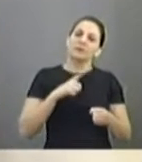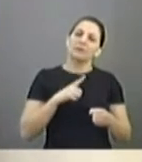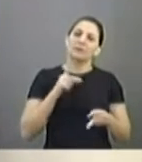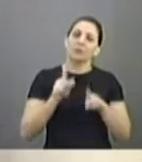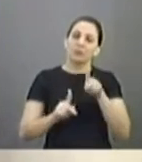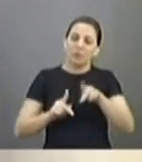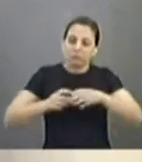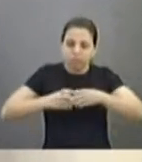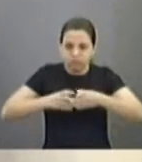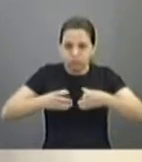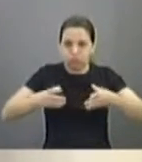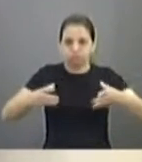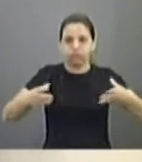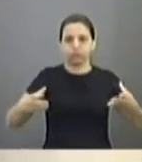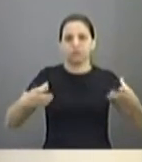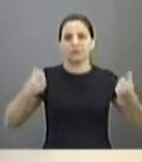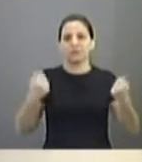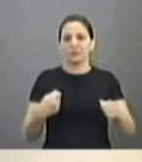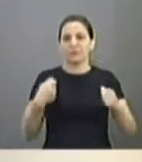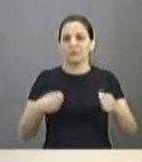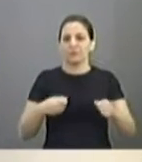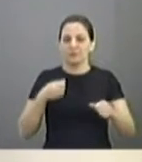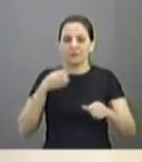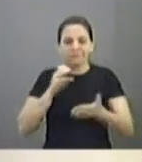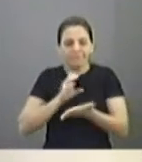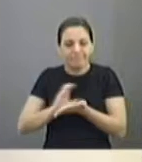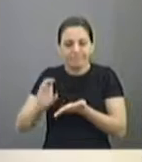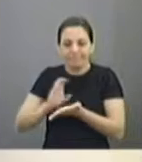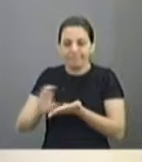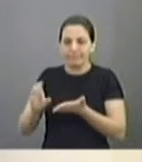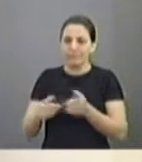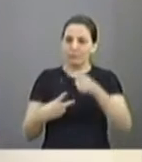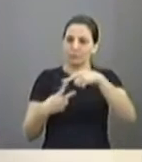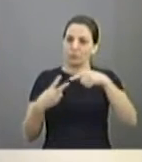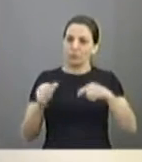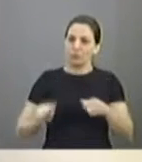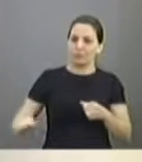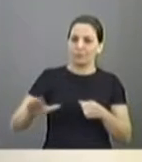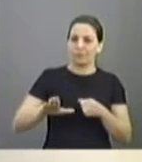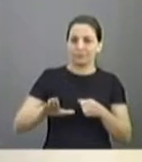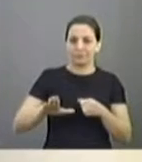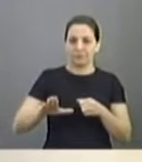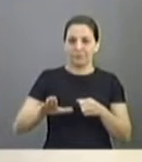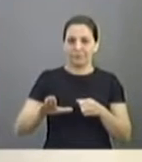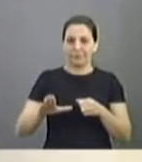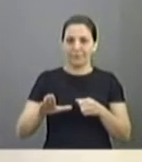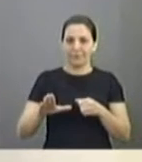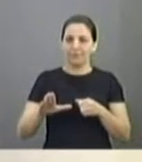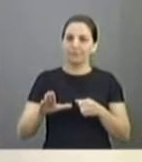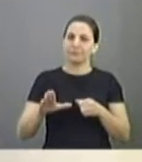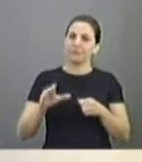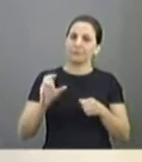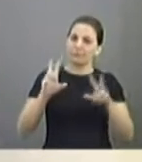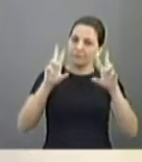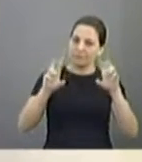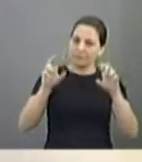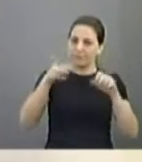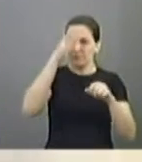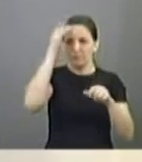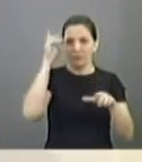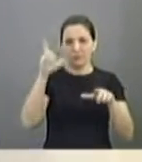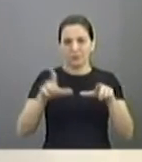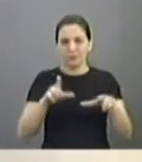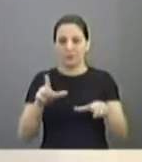público gigante e que demanda aí bastante investimento dessas duas áreas. Eu também quero tocar no assunto dos servidores